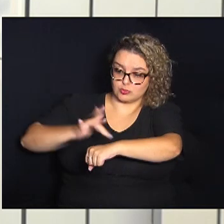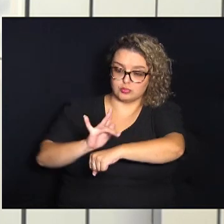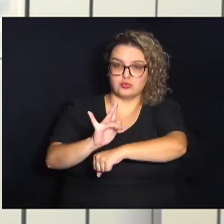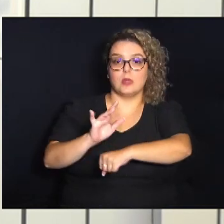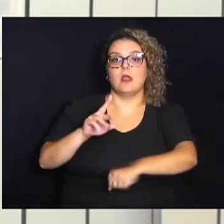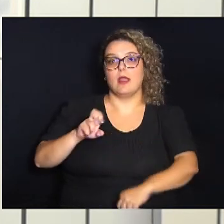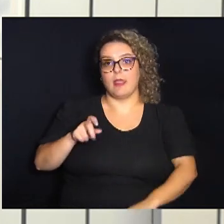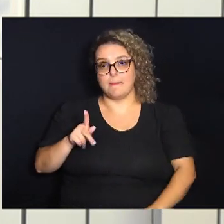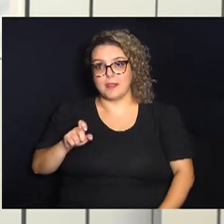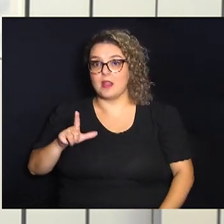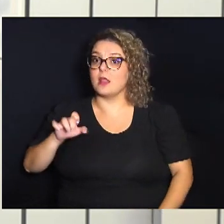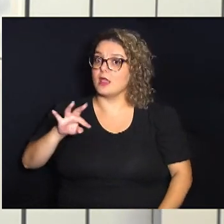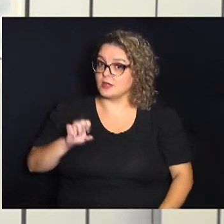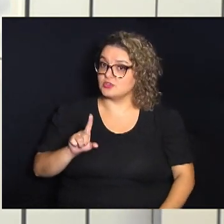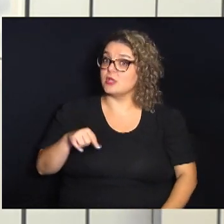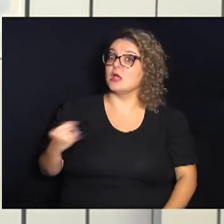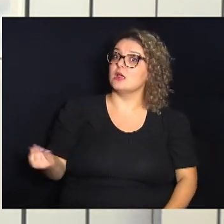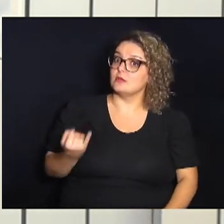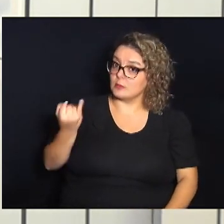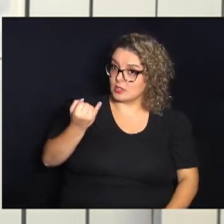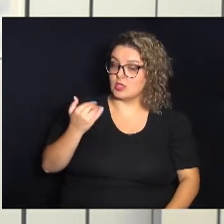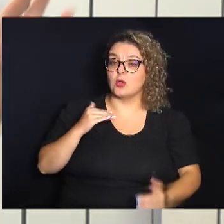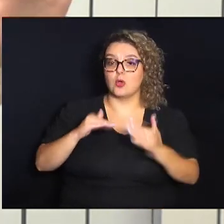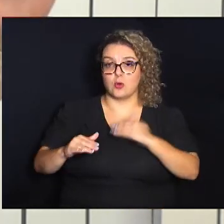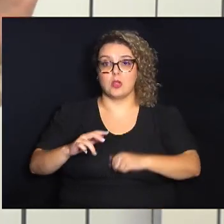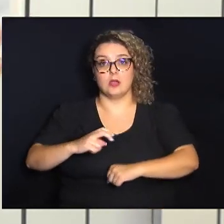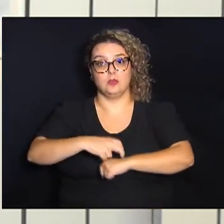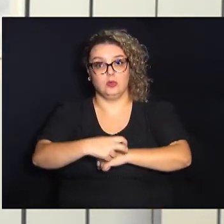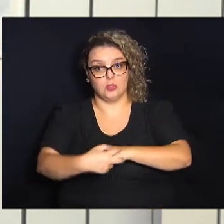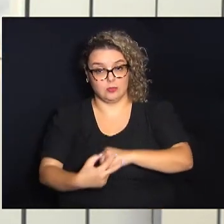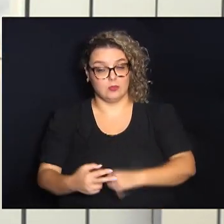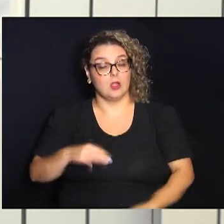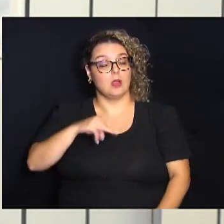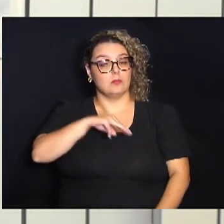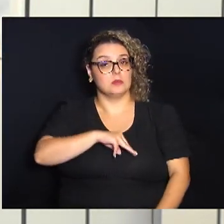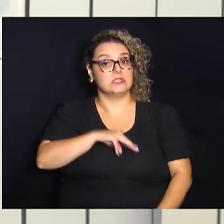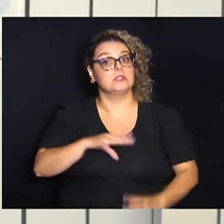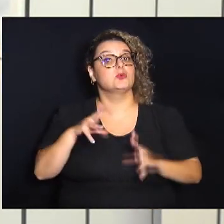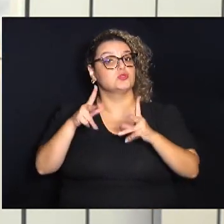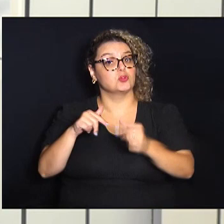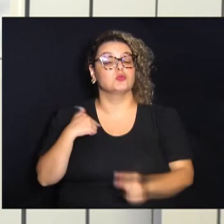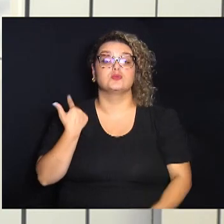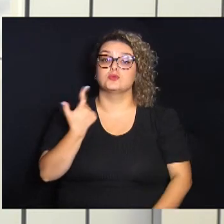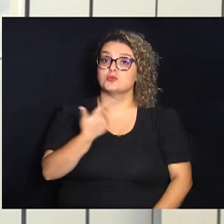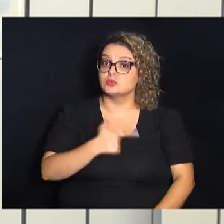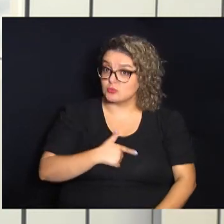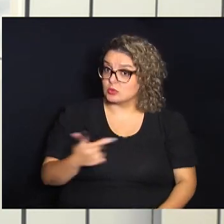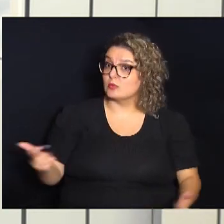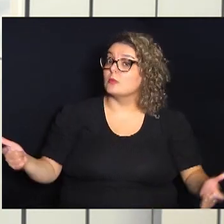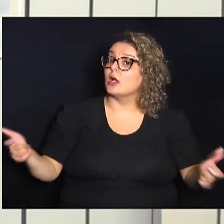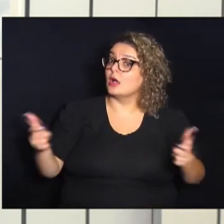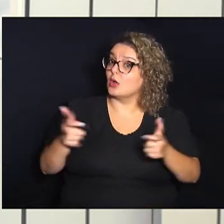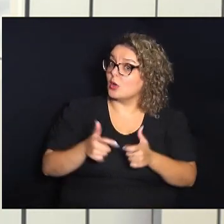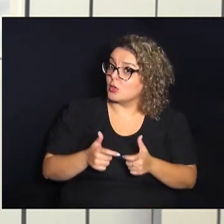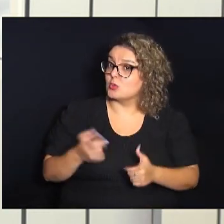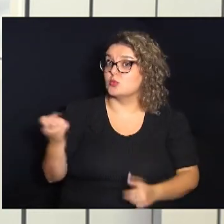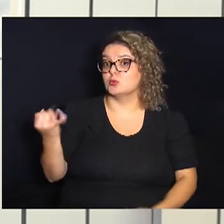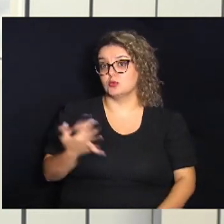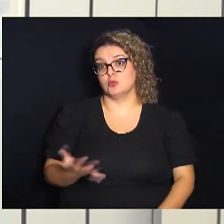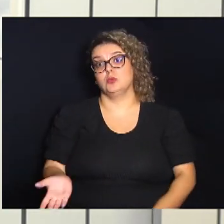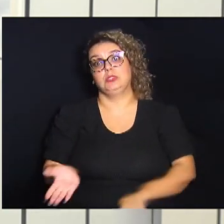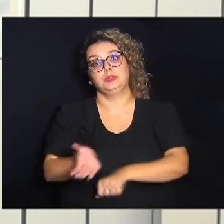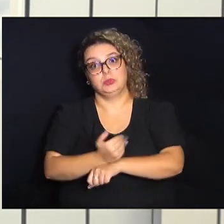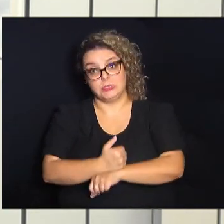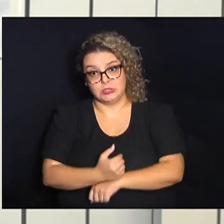para se proteger contra a dengue, é uma tarefa aí de todos nós para diminuirmos o quanto antes